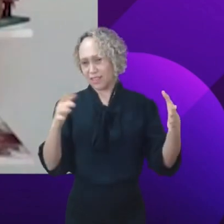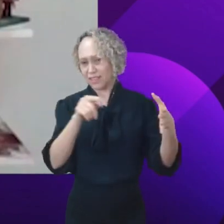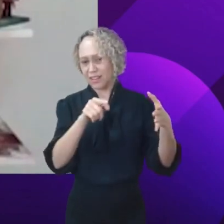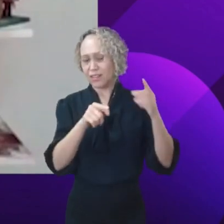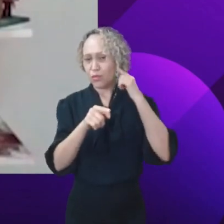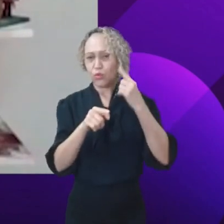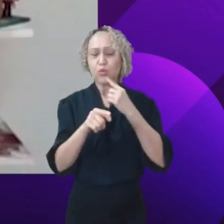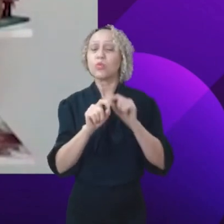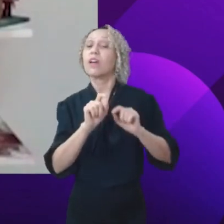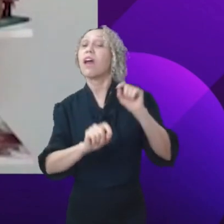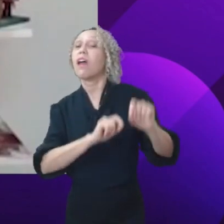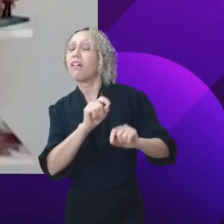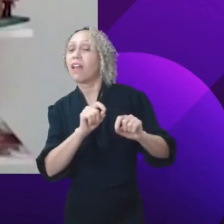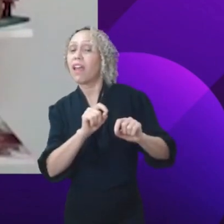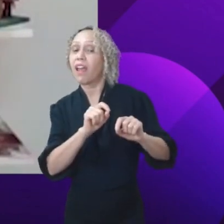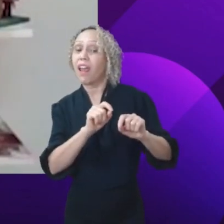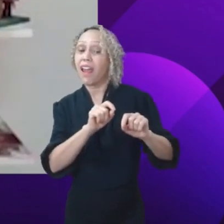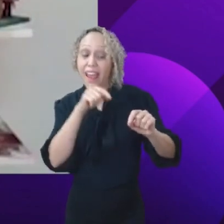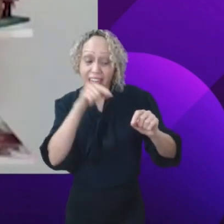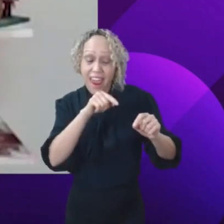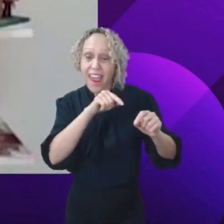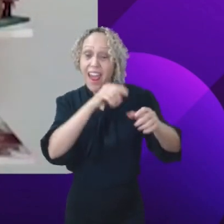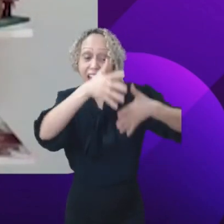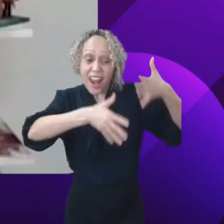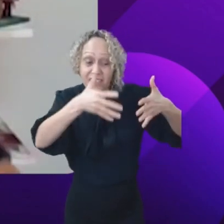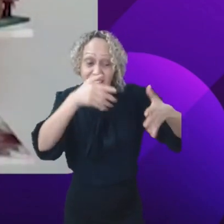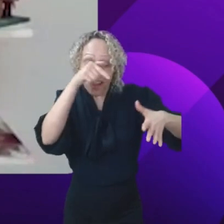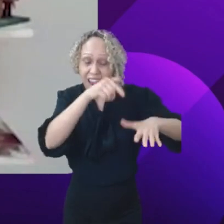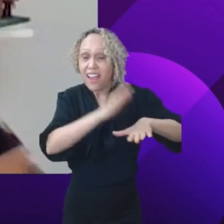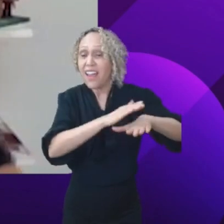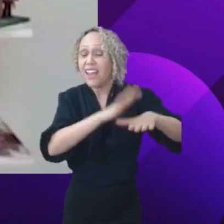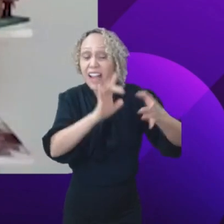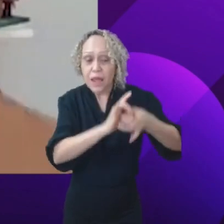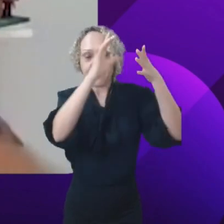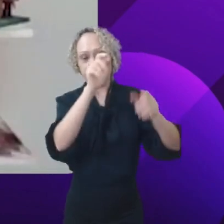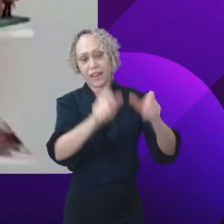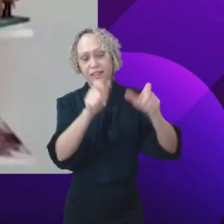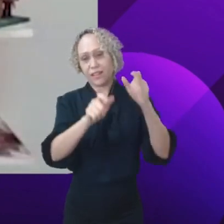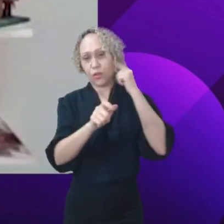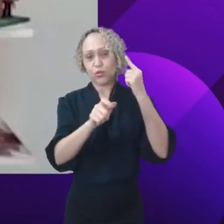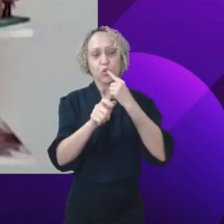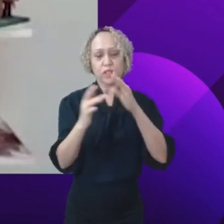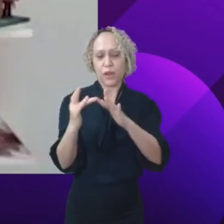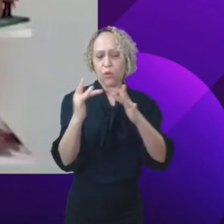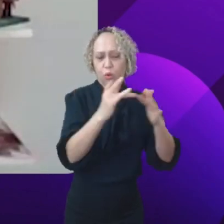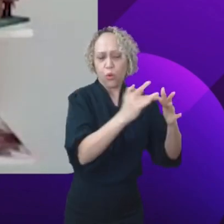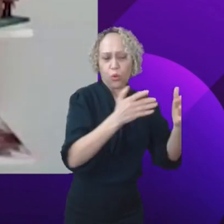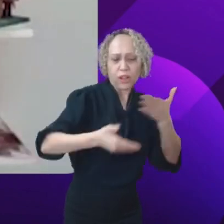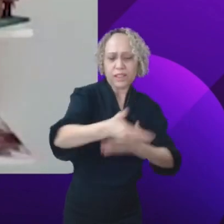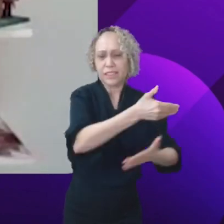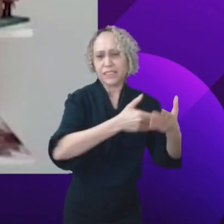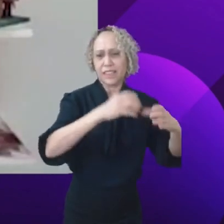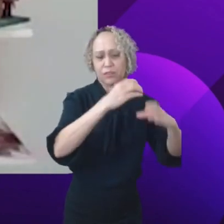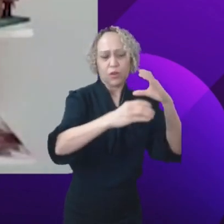surdo libertação é a língua de sinais. O que proporciona ao surdo libertação é o contato com o seu povo, é o contato